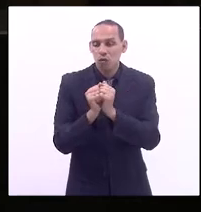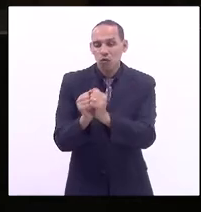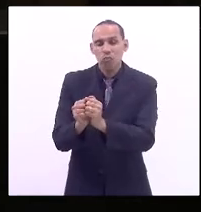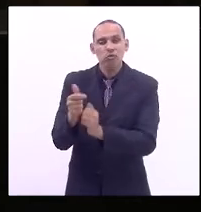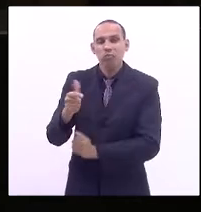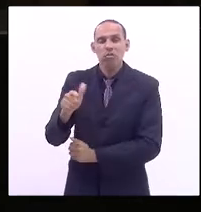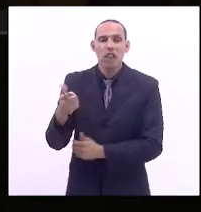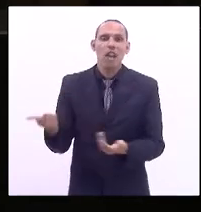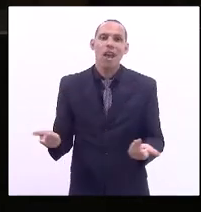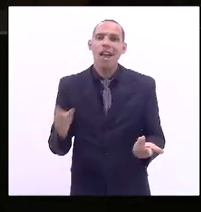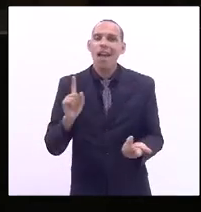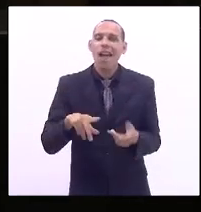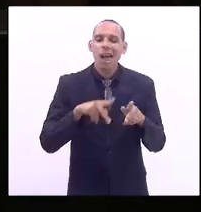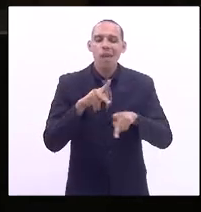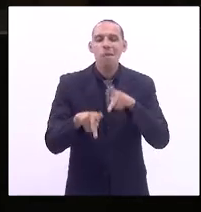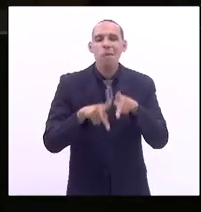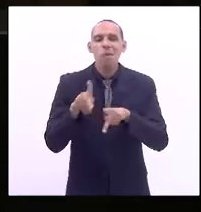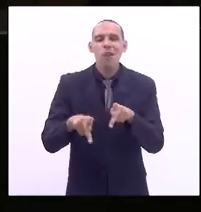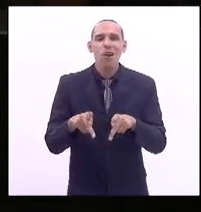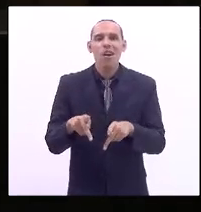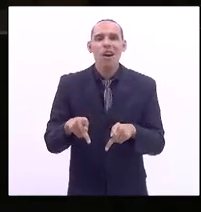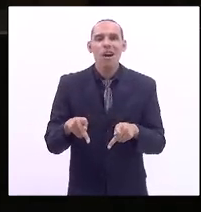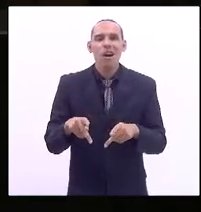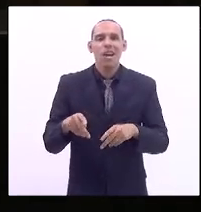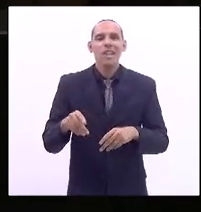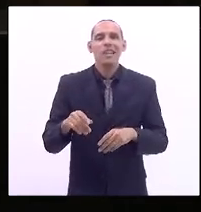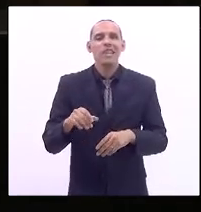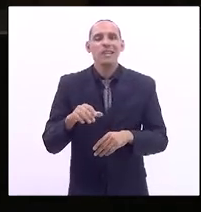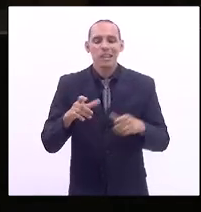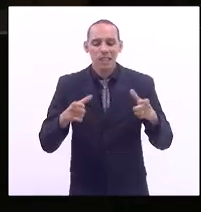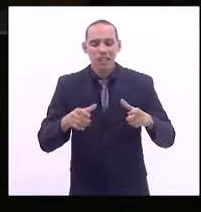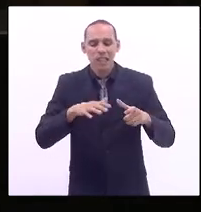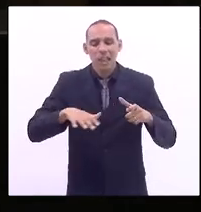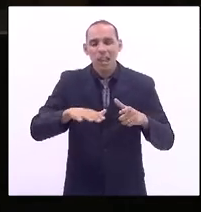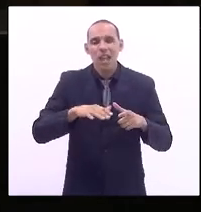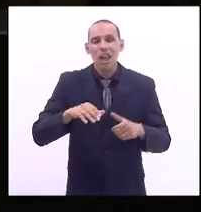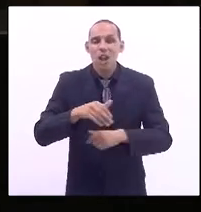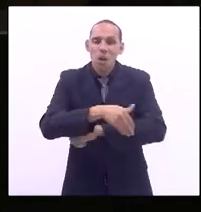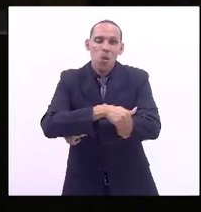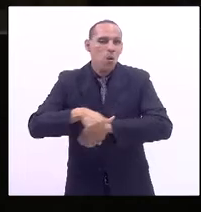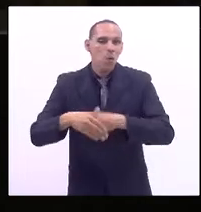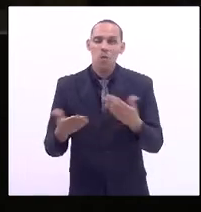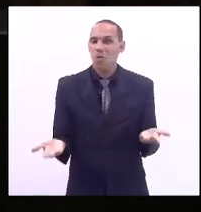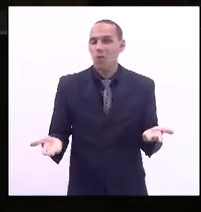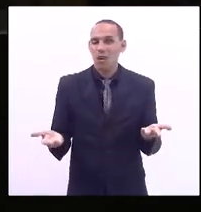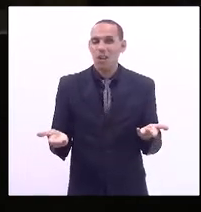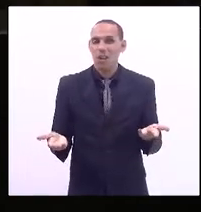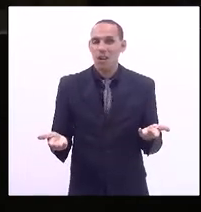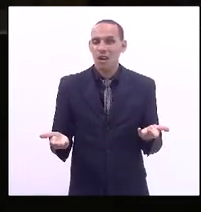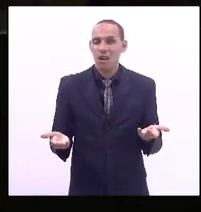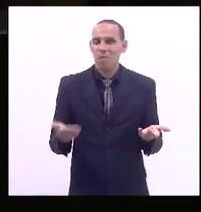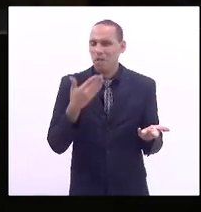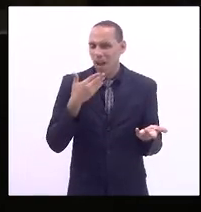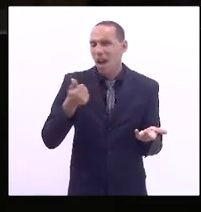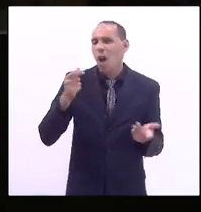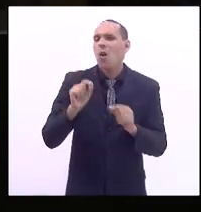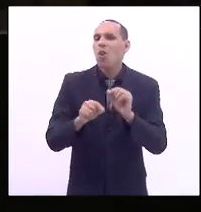chama-se até população em situação de rua porque não se fazer um levantamento criterioso